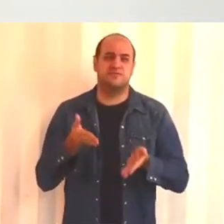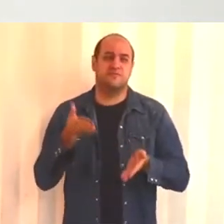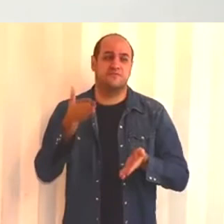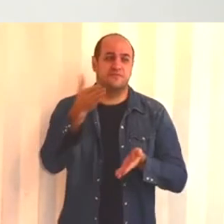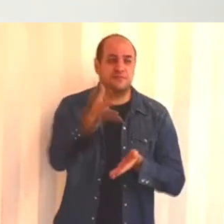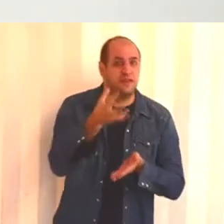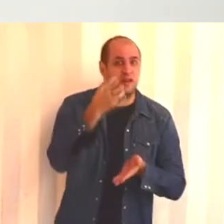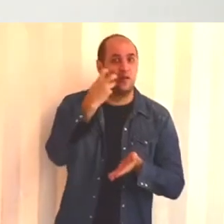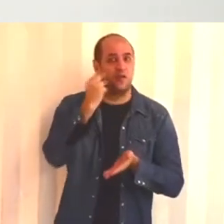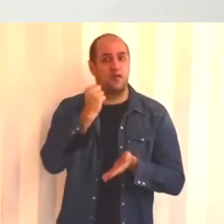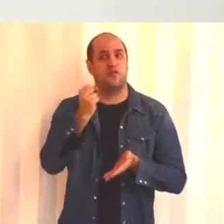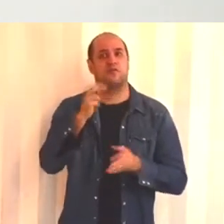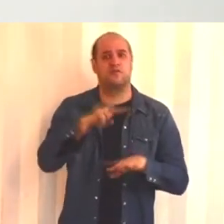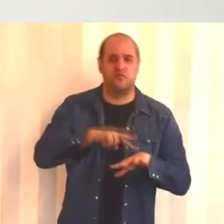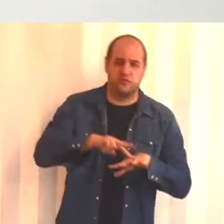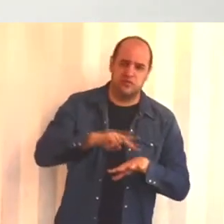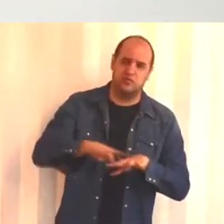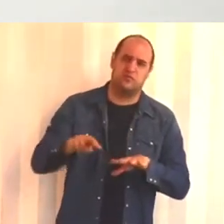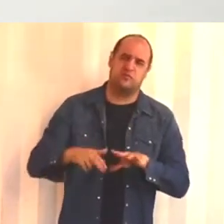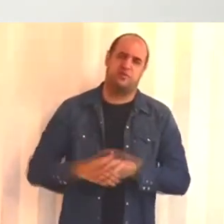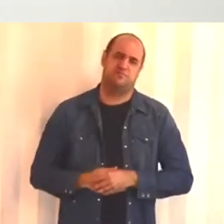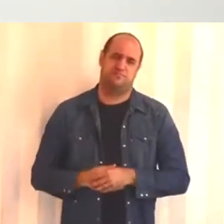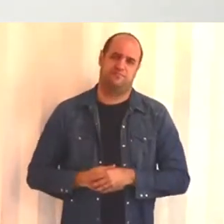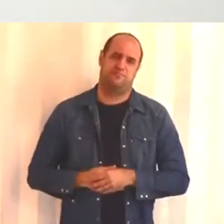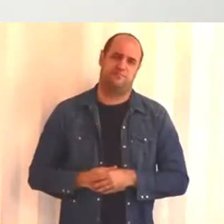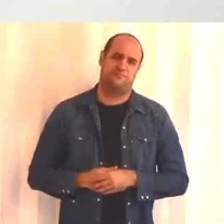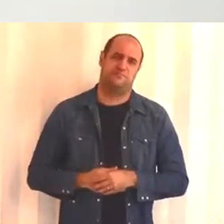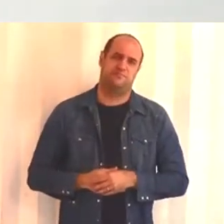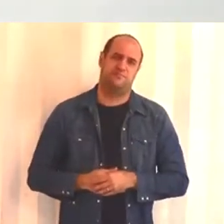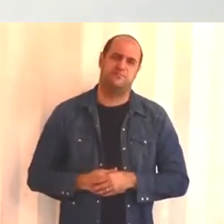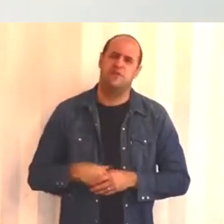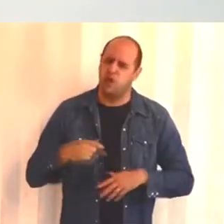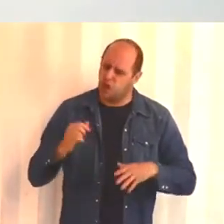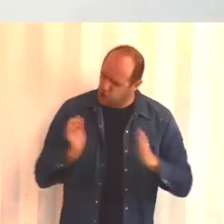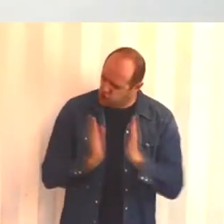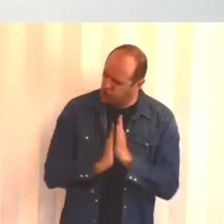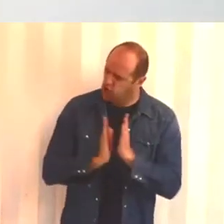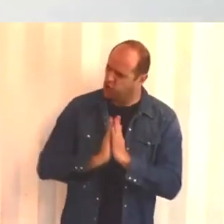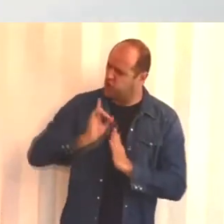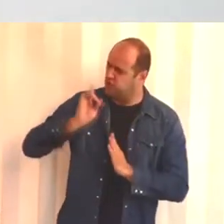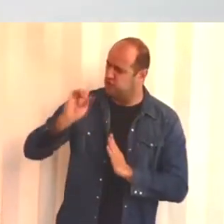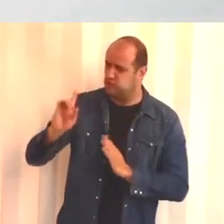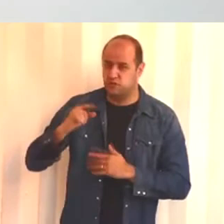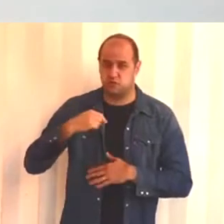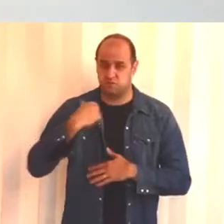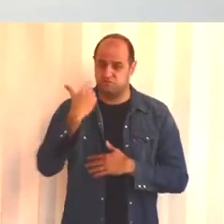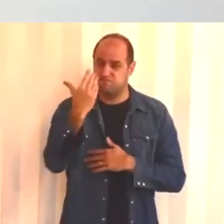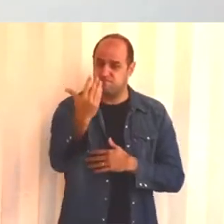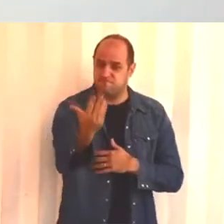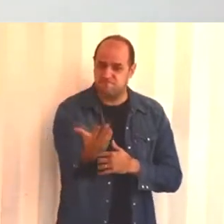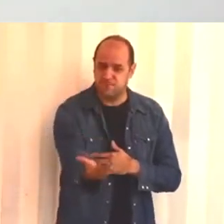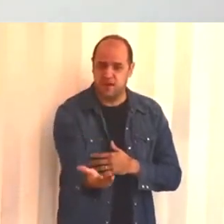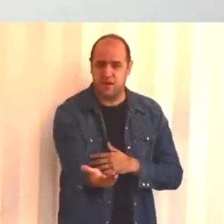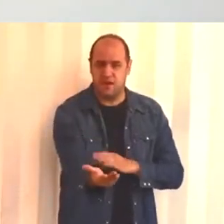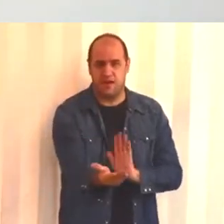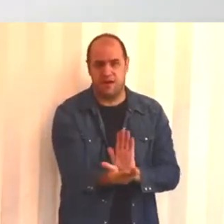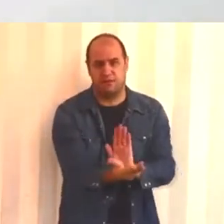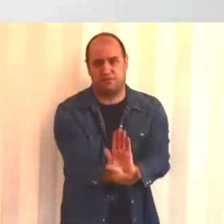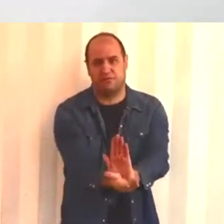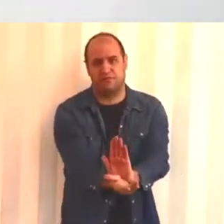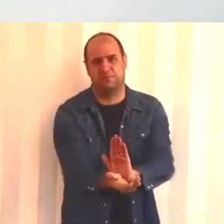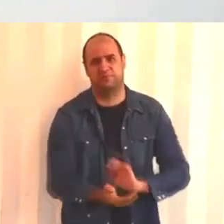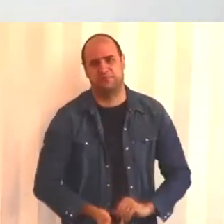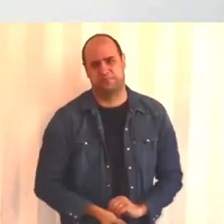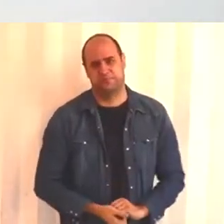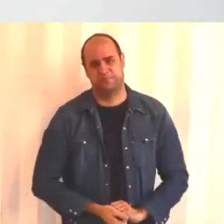órfãos e viúvas nas suas tribulações. Eu louvo a Deus também quando eu estendo a mão. Eu louvo a